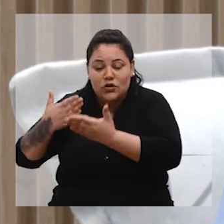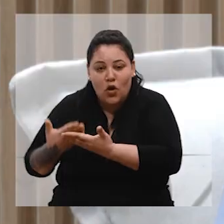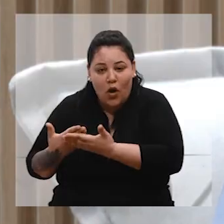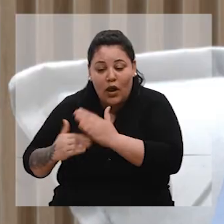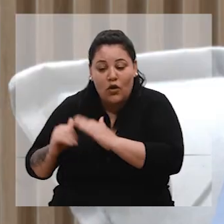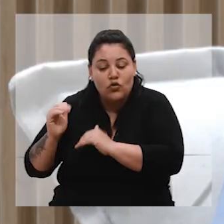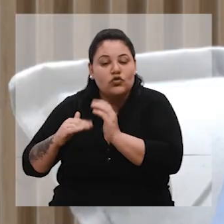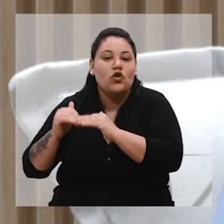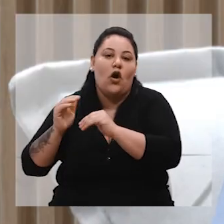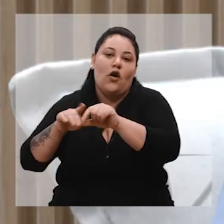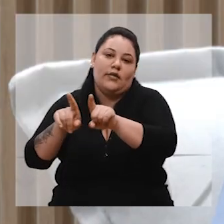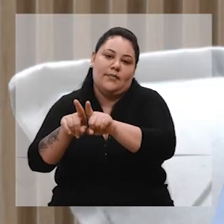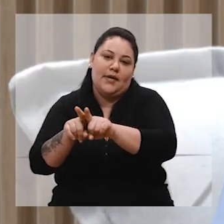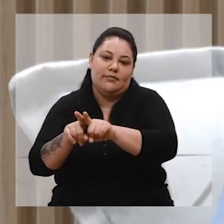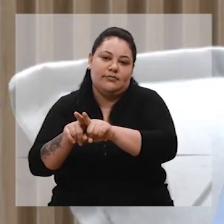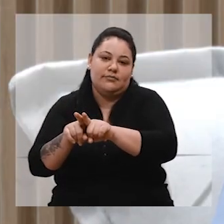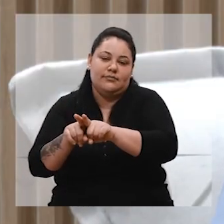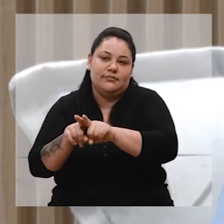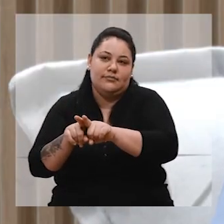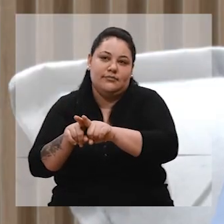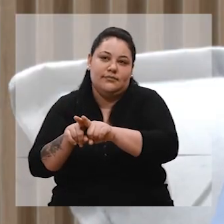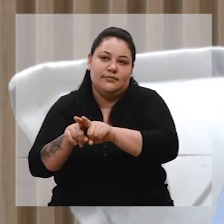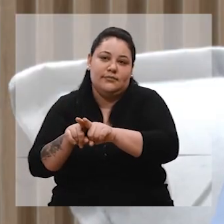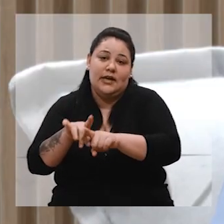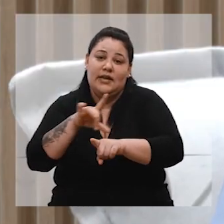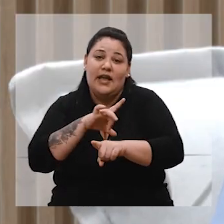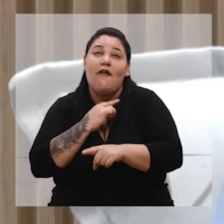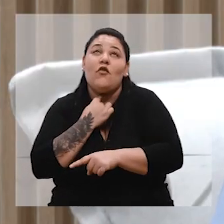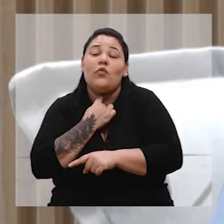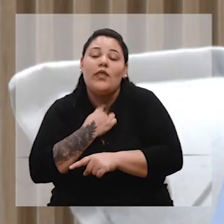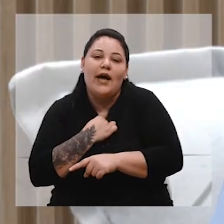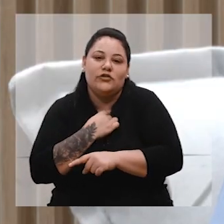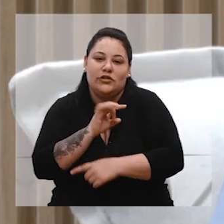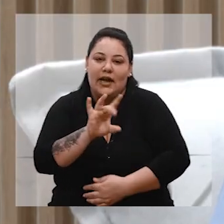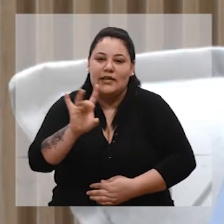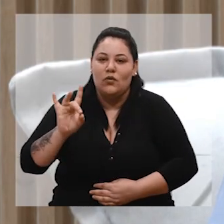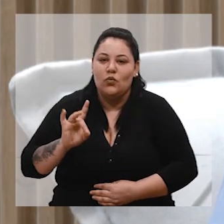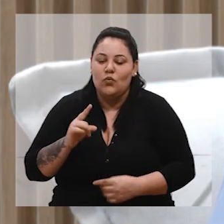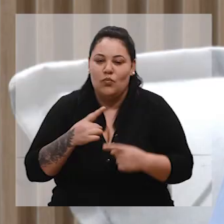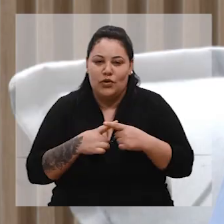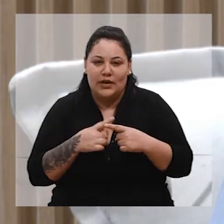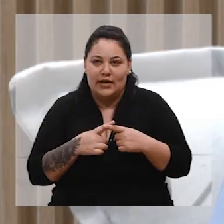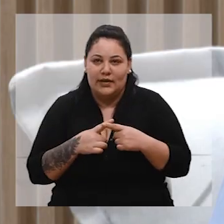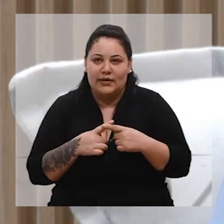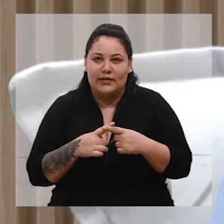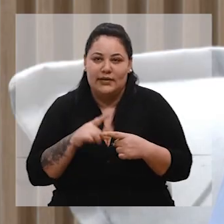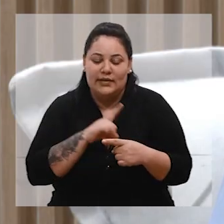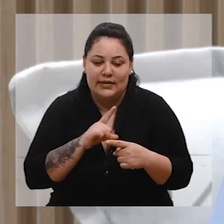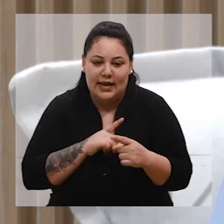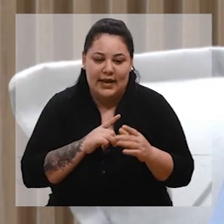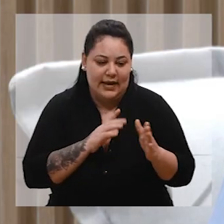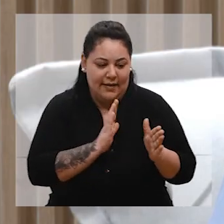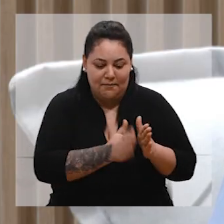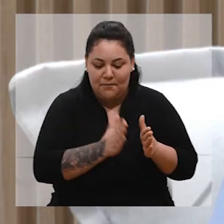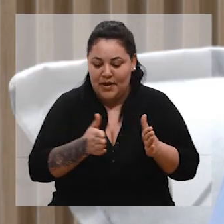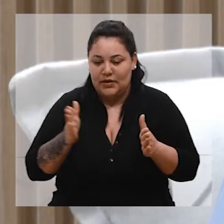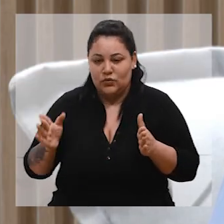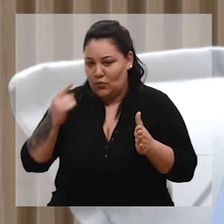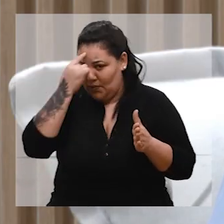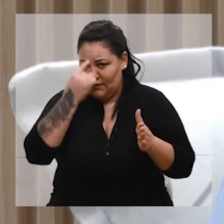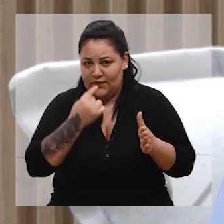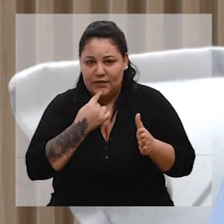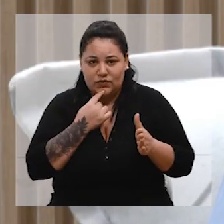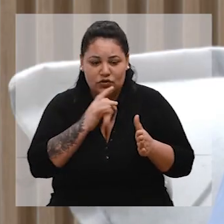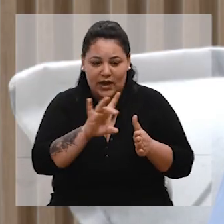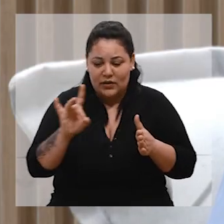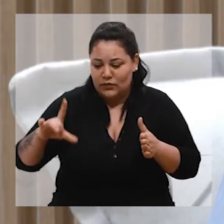E a escola vai construindo. E também tem o desejo de cada um, né? Porque tem as